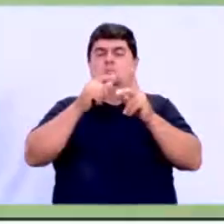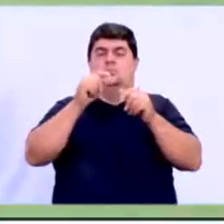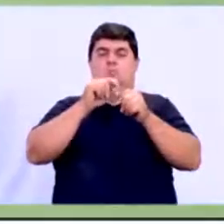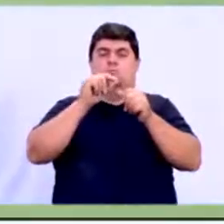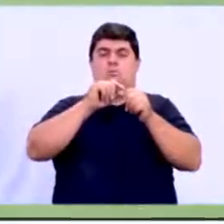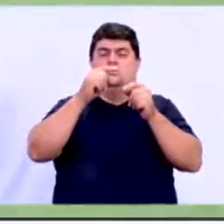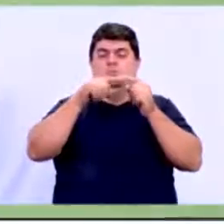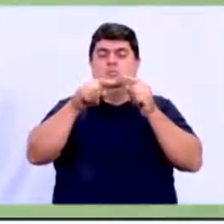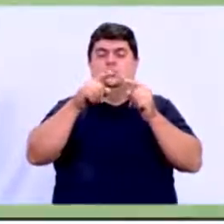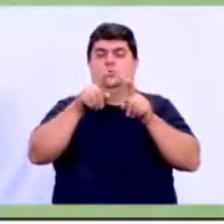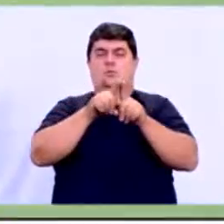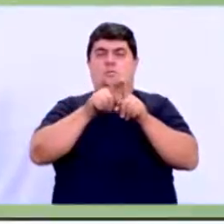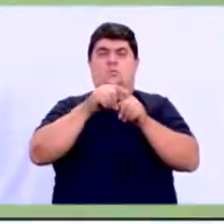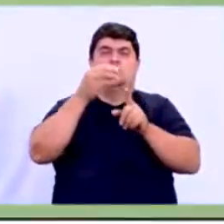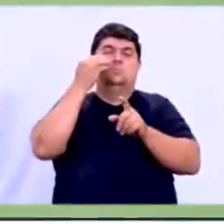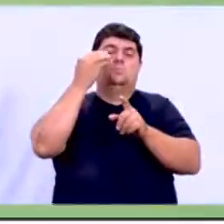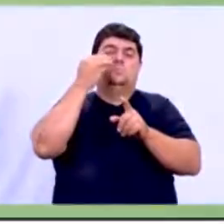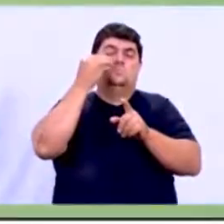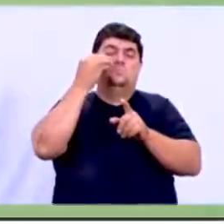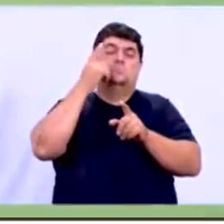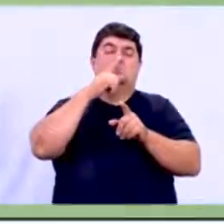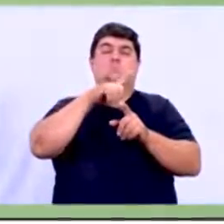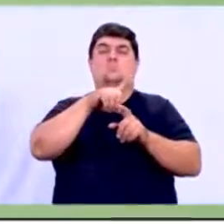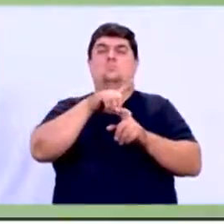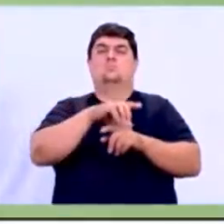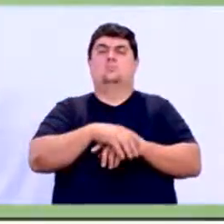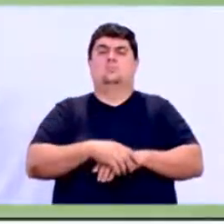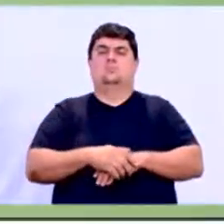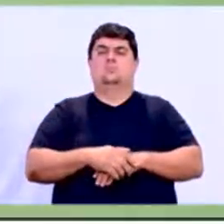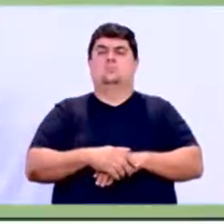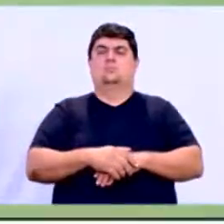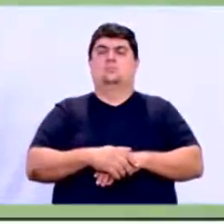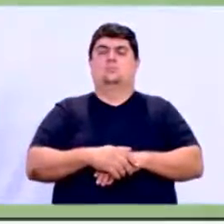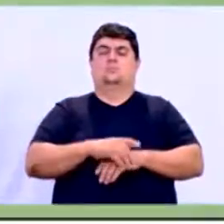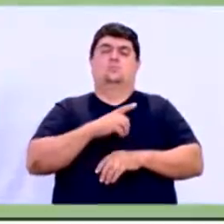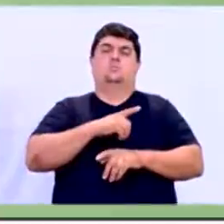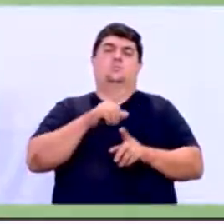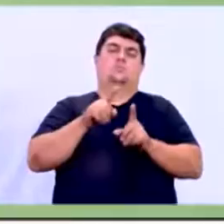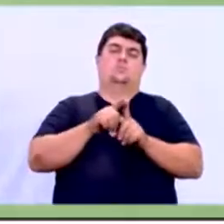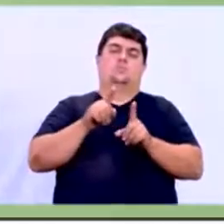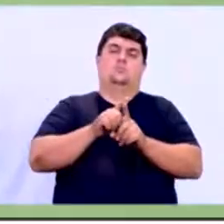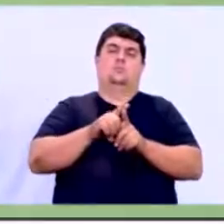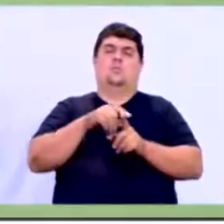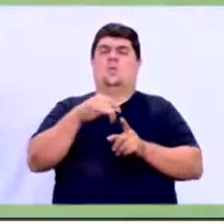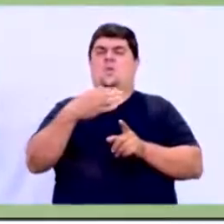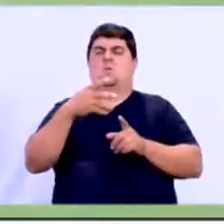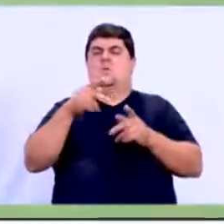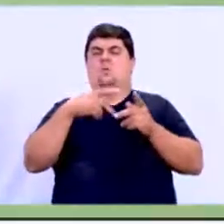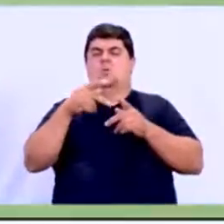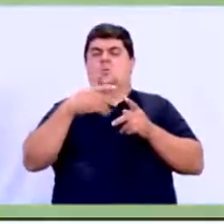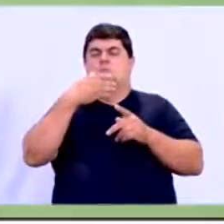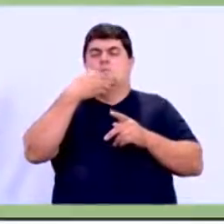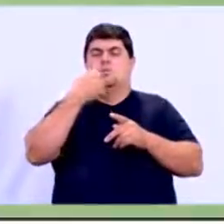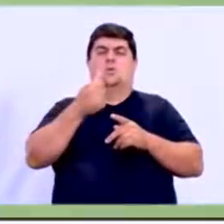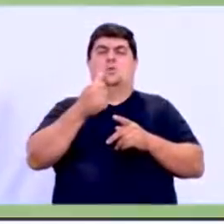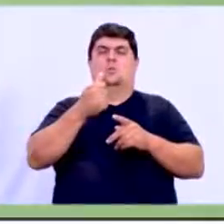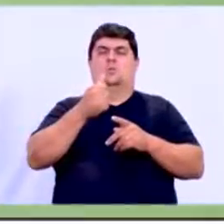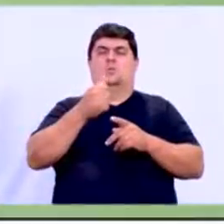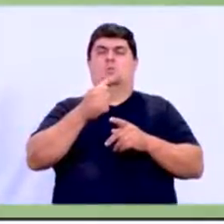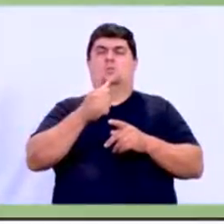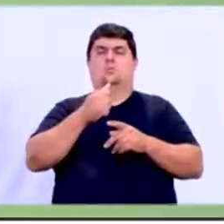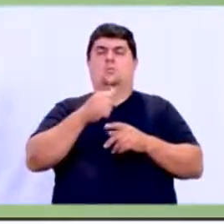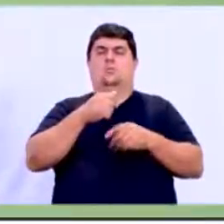e a experiência dos responsáveis pelo negócio. Bem como teremos, então, qual é o produto e serviço que será oferecido, quais